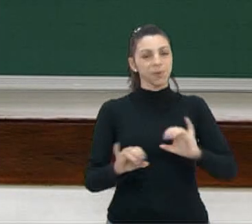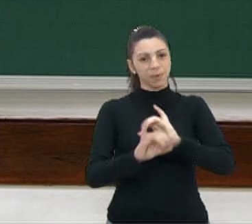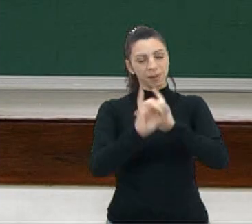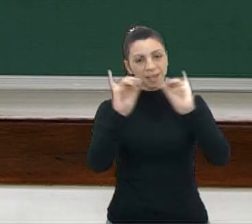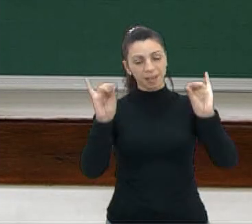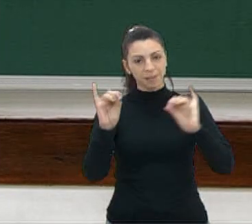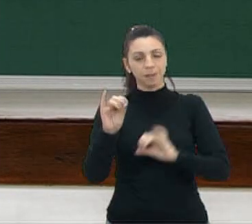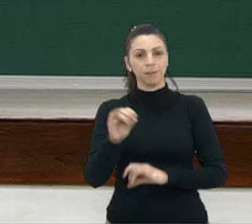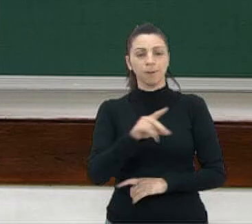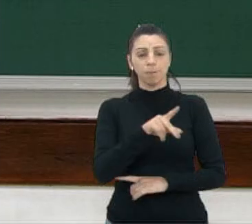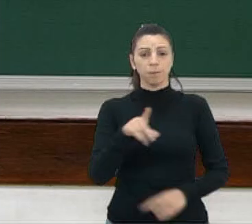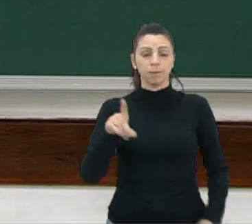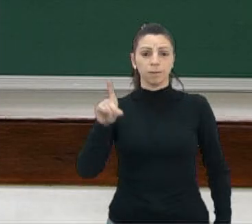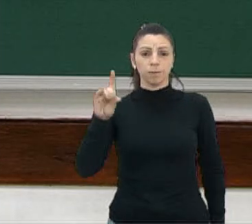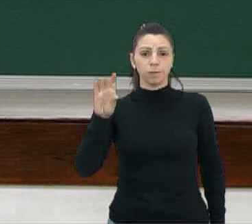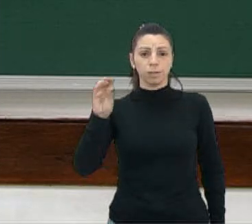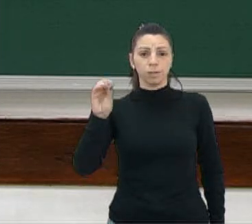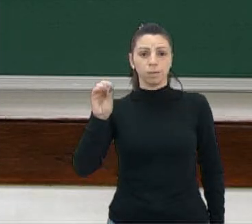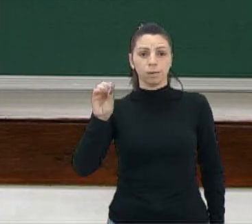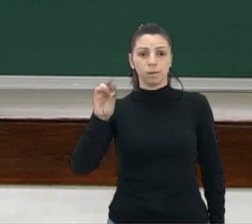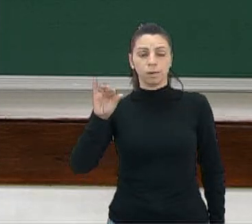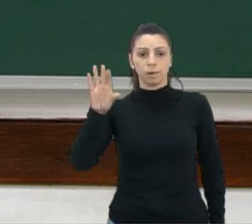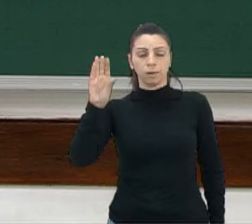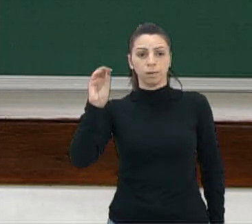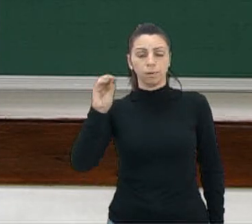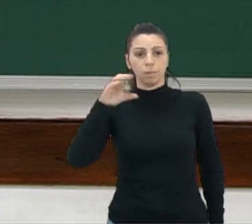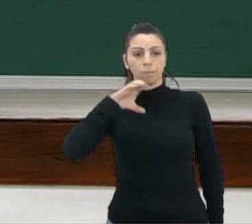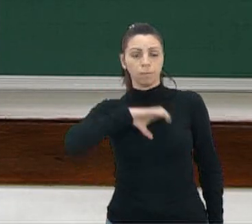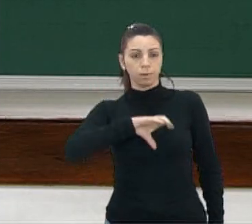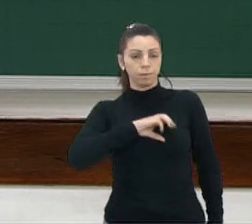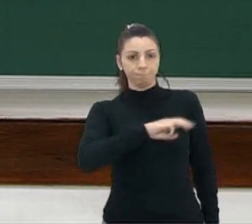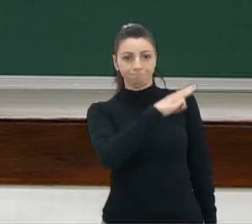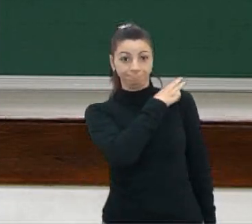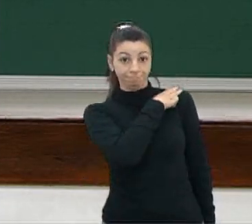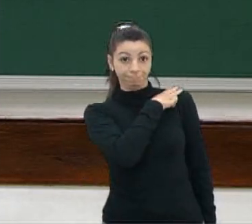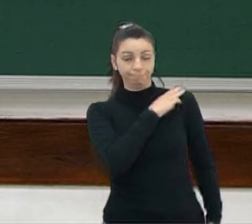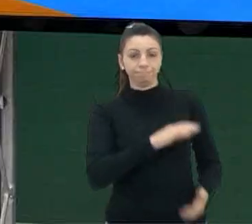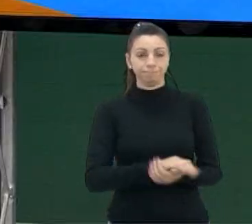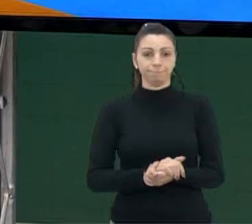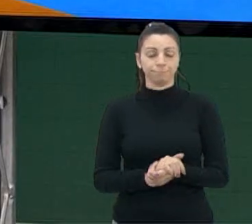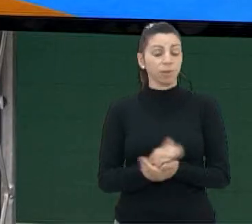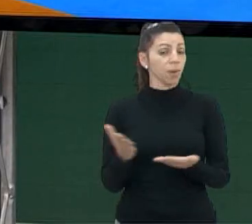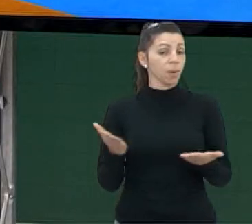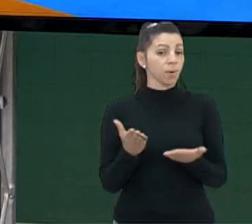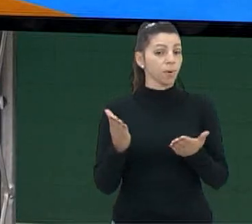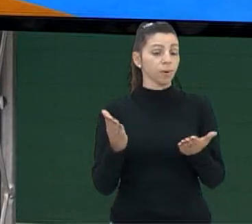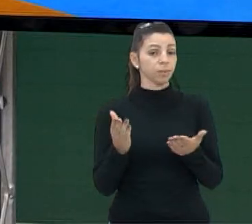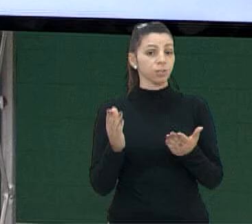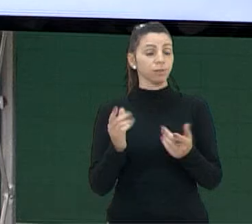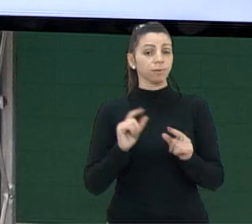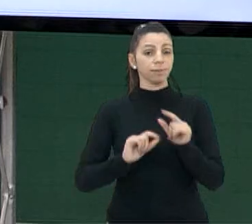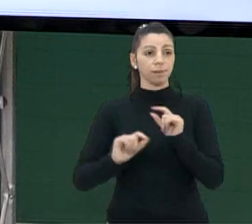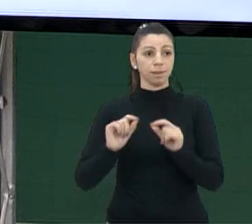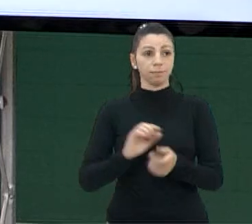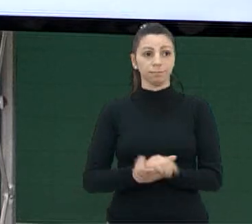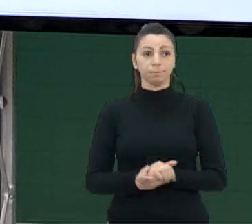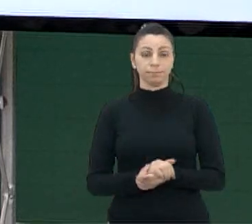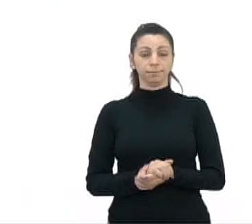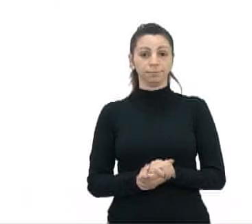Olá, eu sou o professor Diório, Língua Portuguesa, terceira série. No nosso encontro de hoje, nós